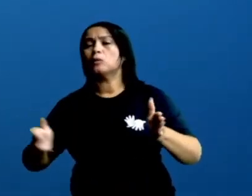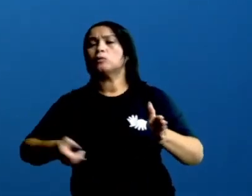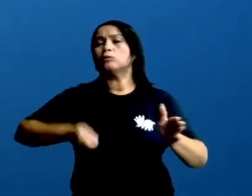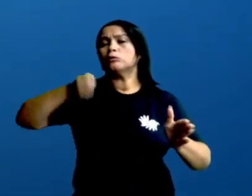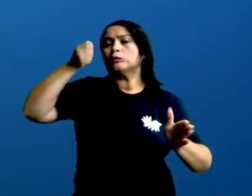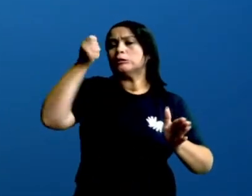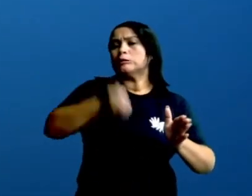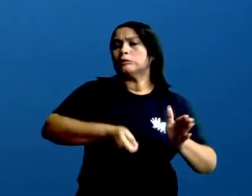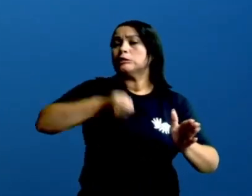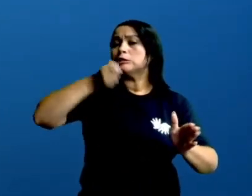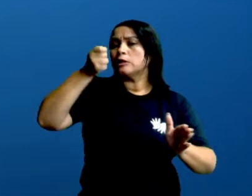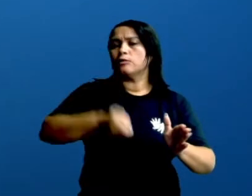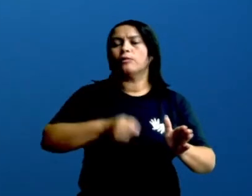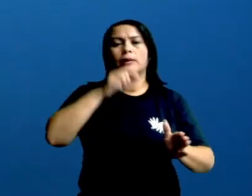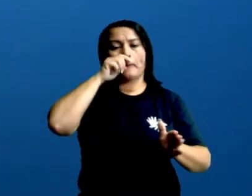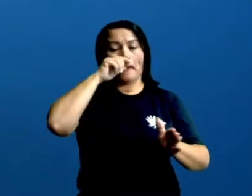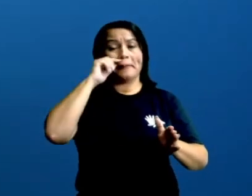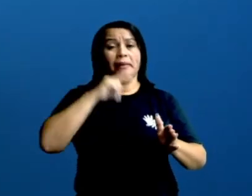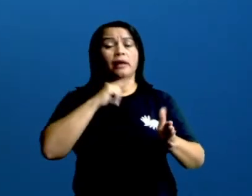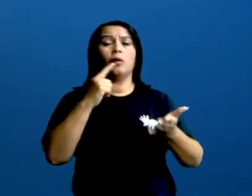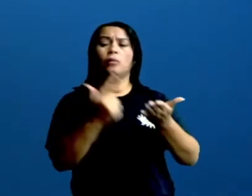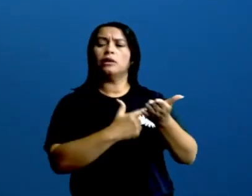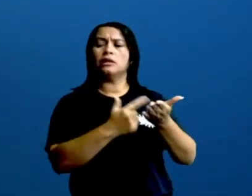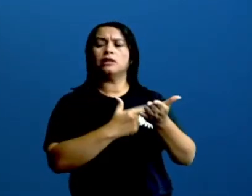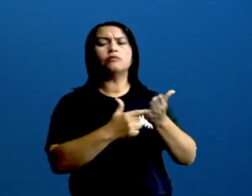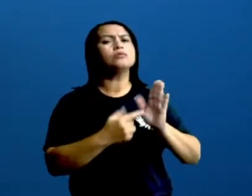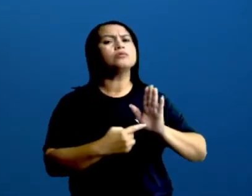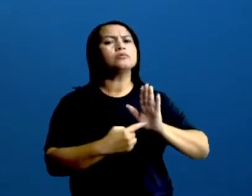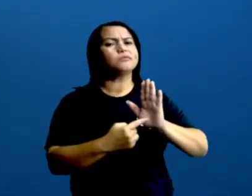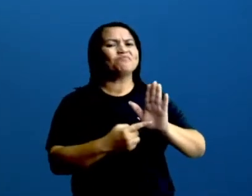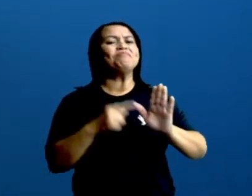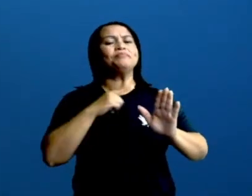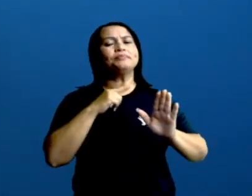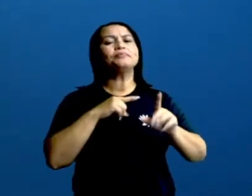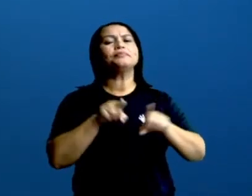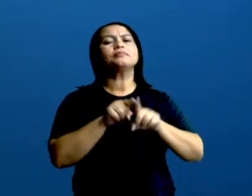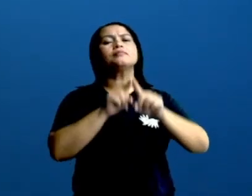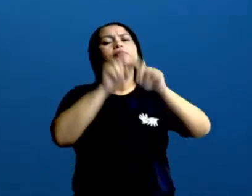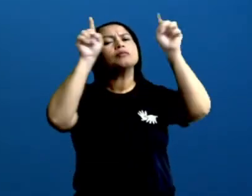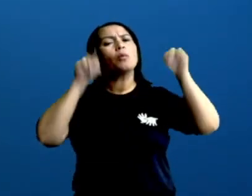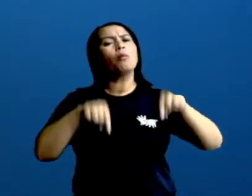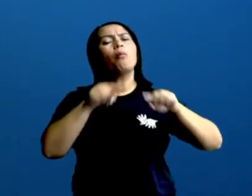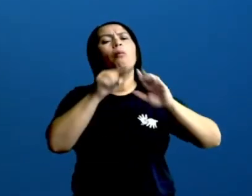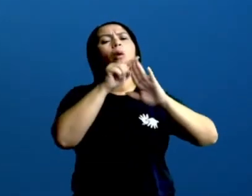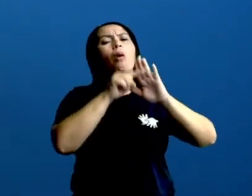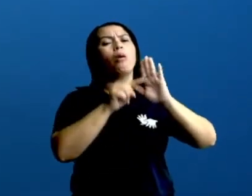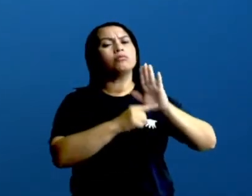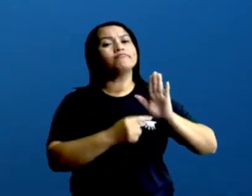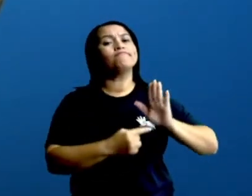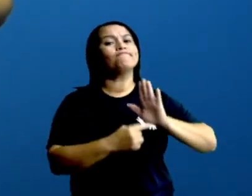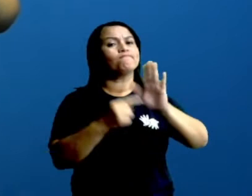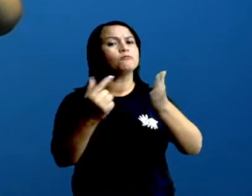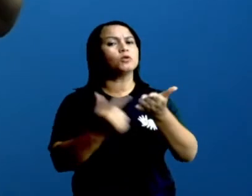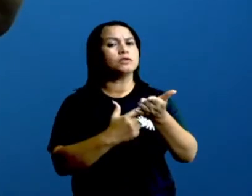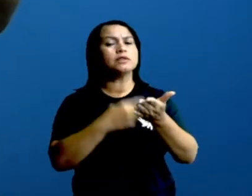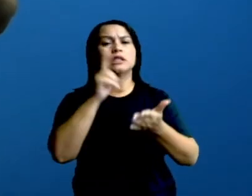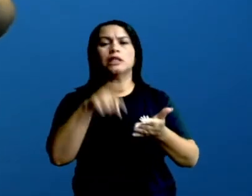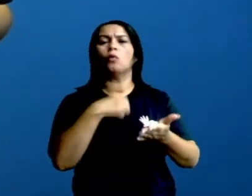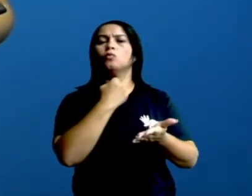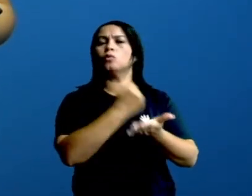assim, é um livro, pessoal, lançaram um livro, no final das contas esse projeto resultou em um livro, né, que é aí um